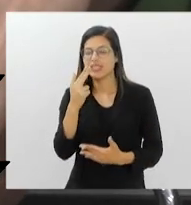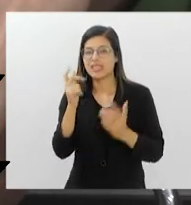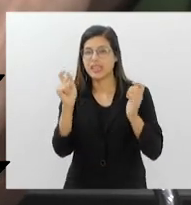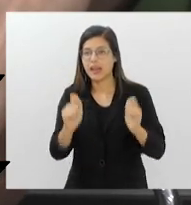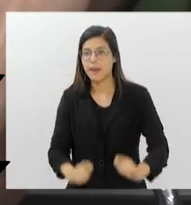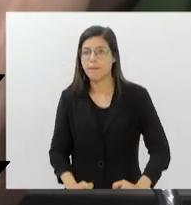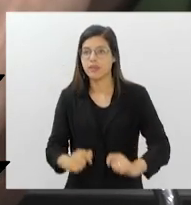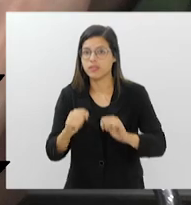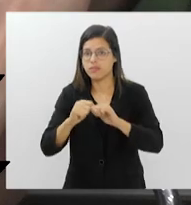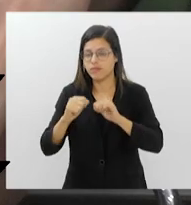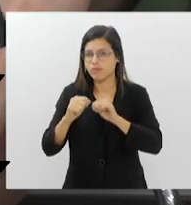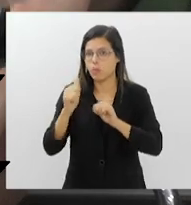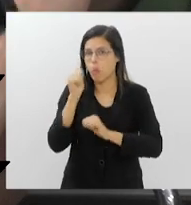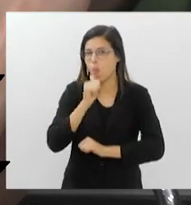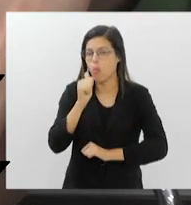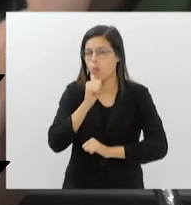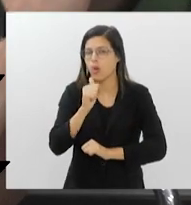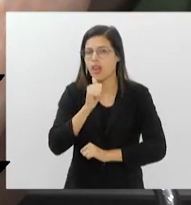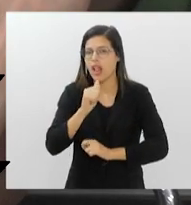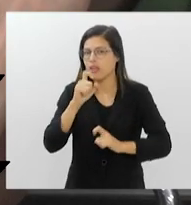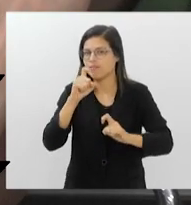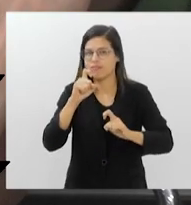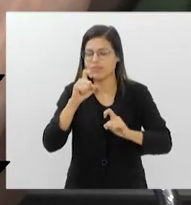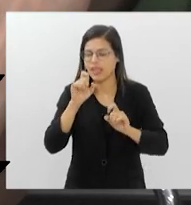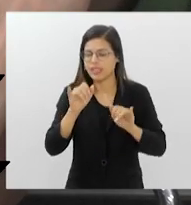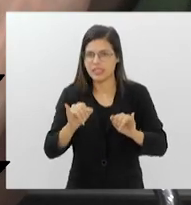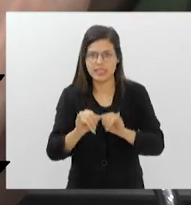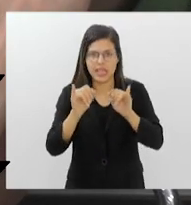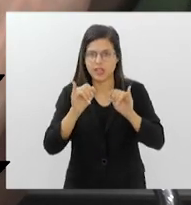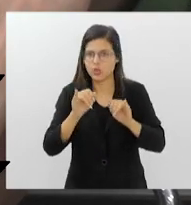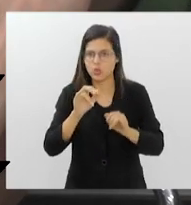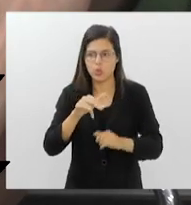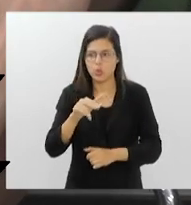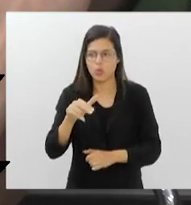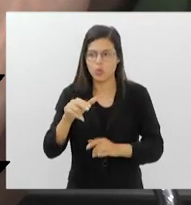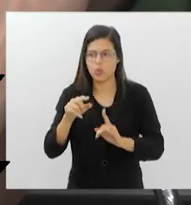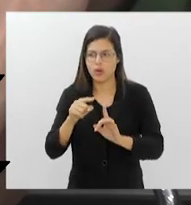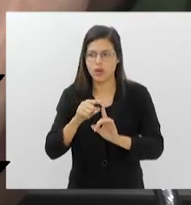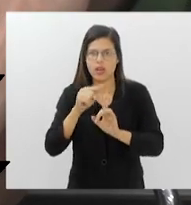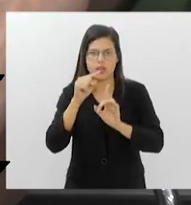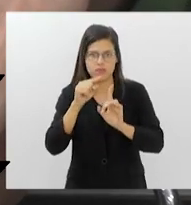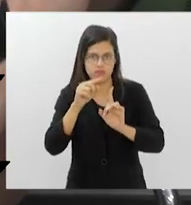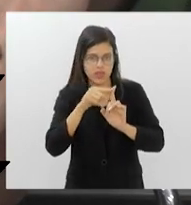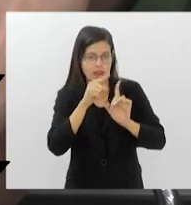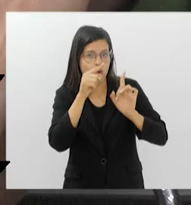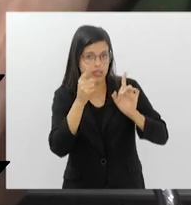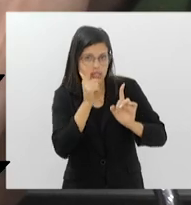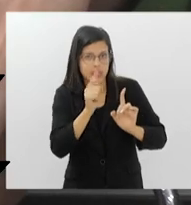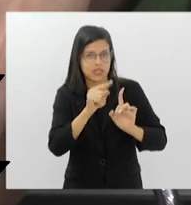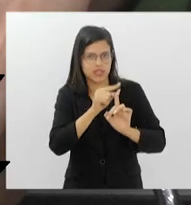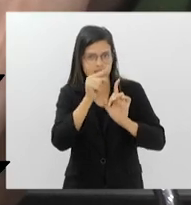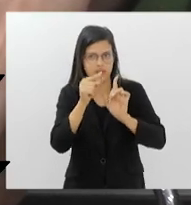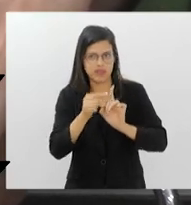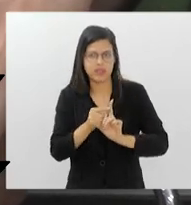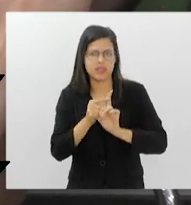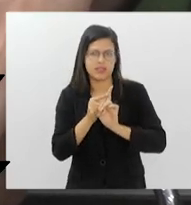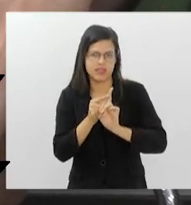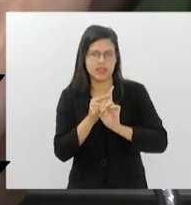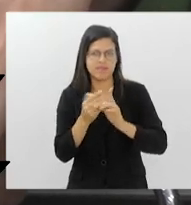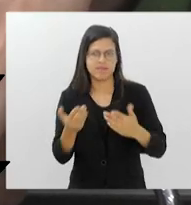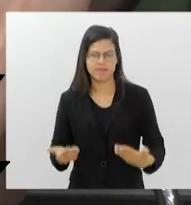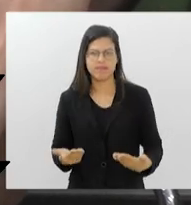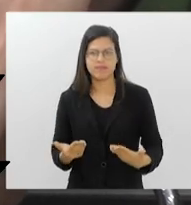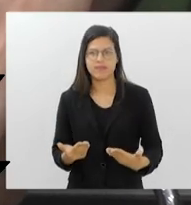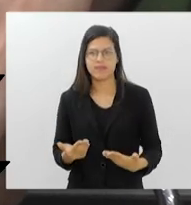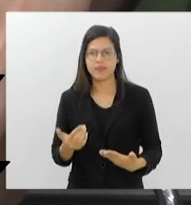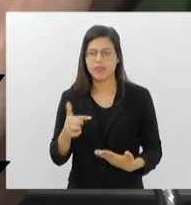entidade Divino então eh essas coisas são muito ricas né sobre o ponto de vista da nossa